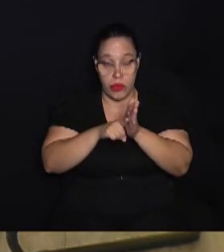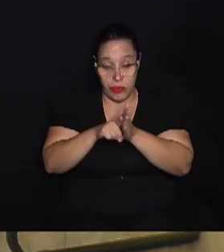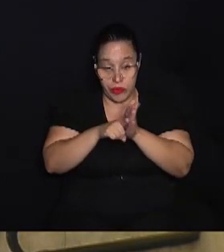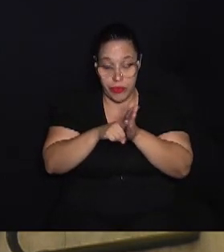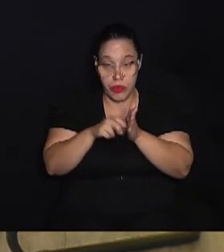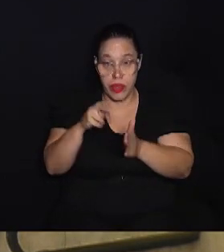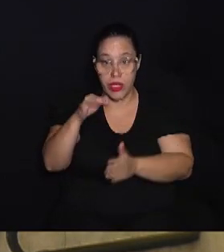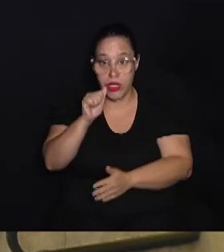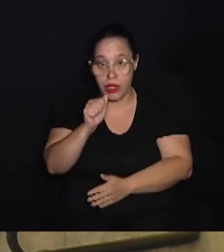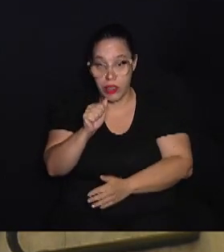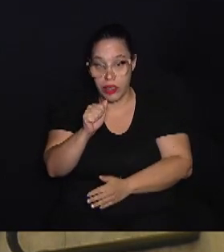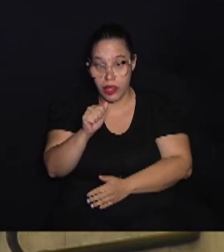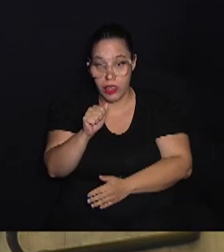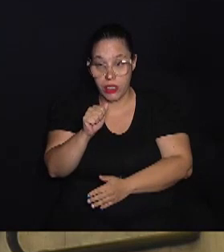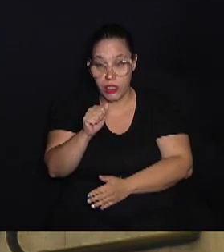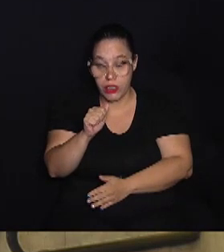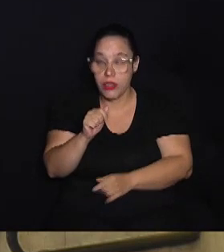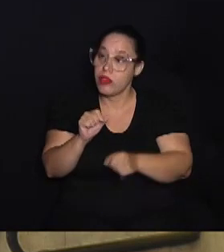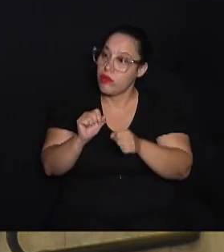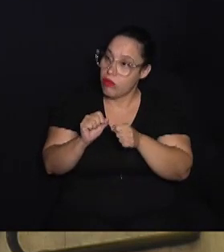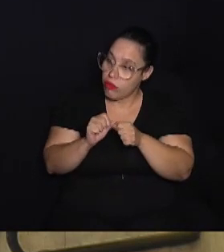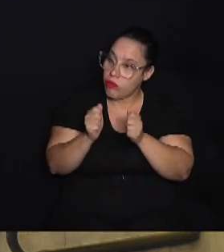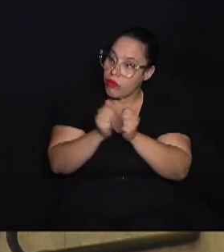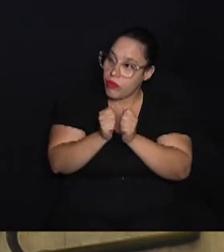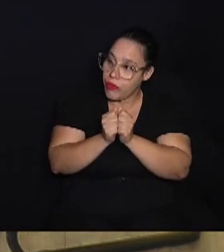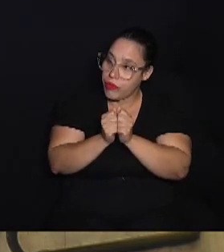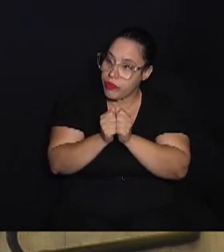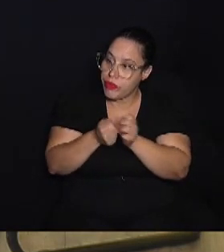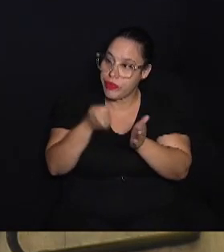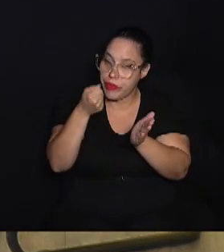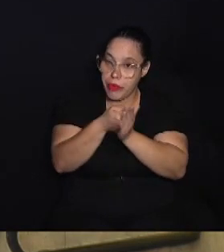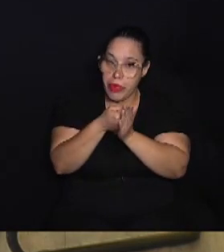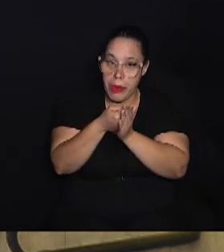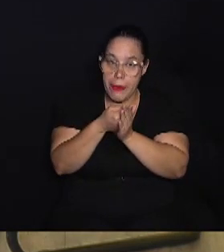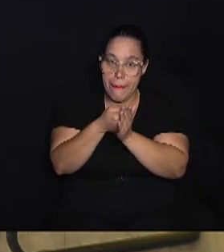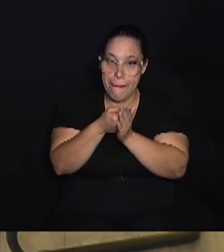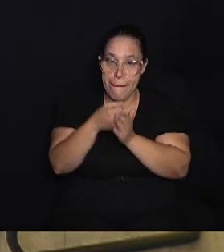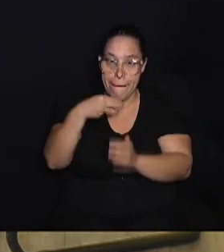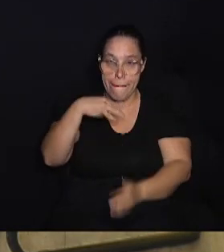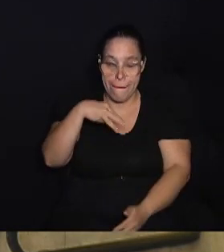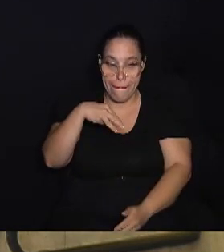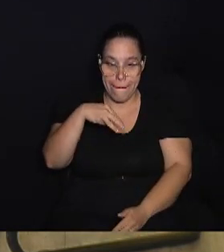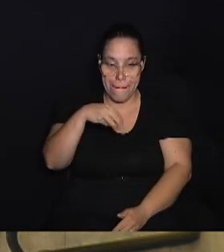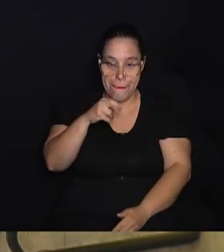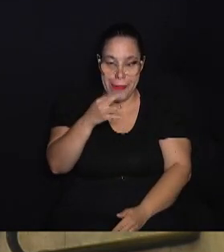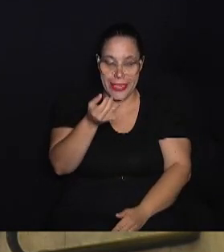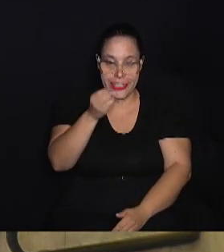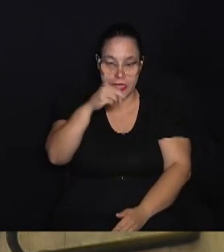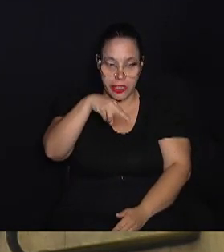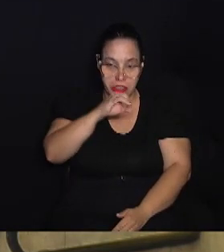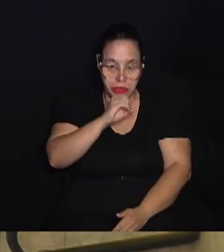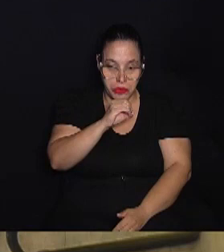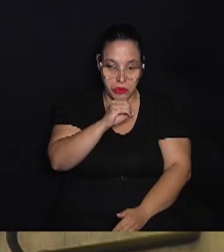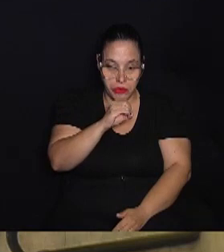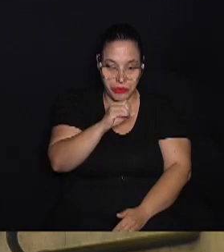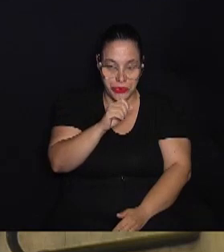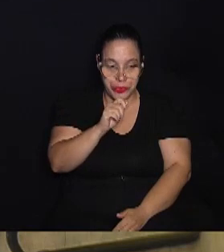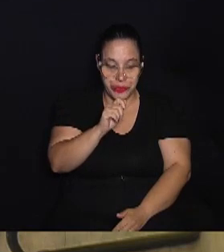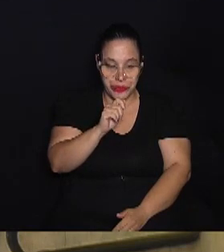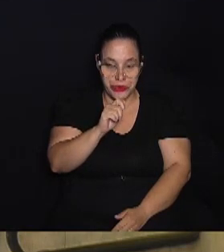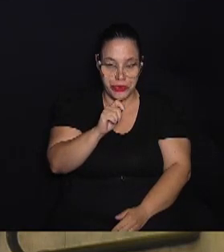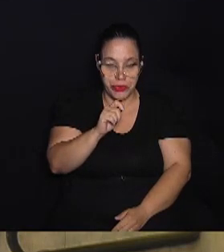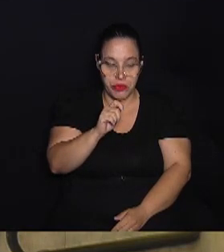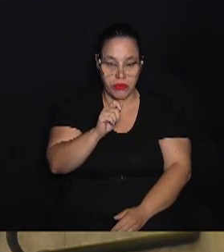que a Ana participou, que é essa implementação do projeto Mitigando Mudanças Climáticas através da